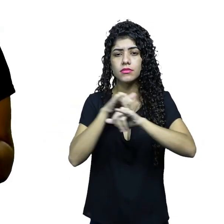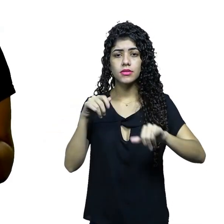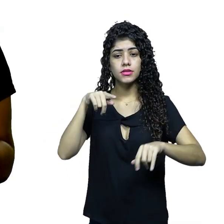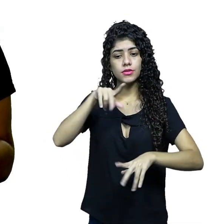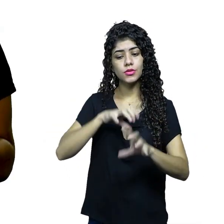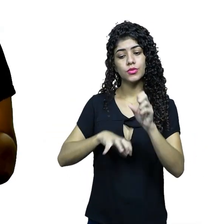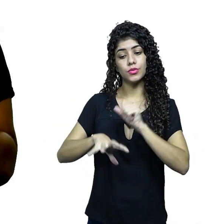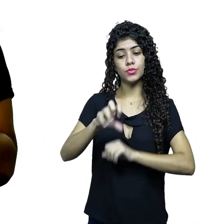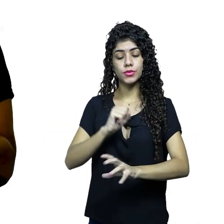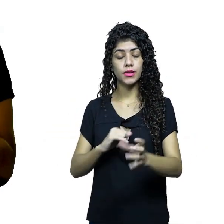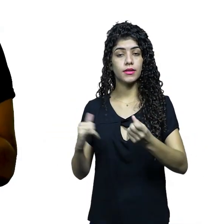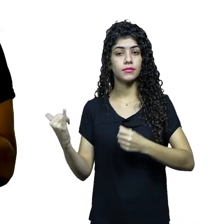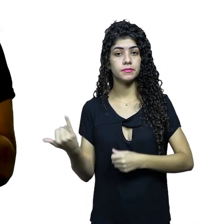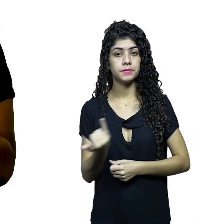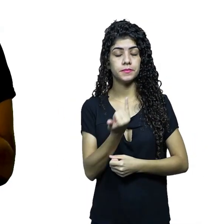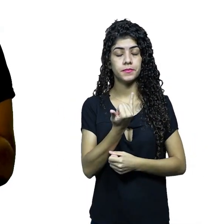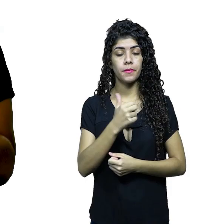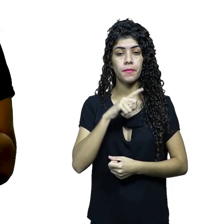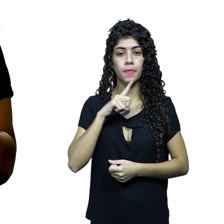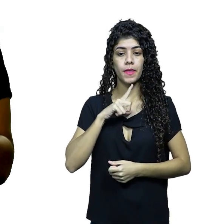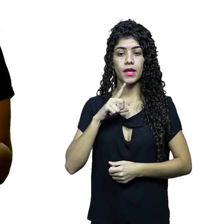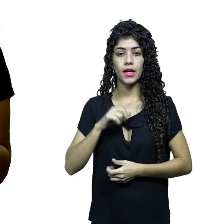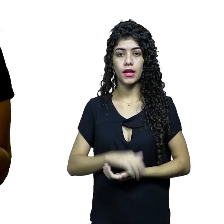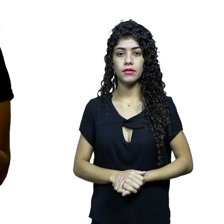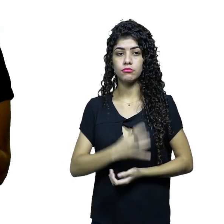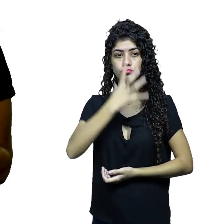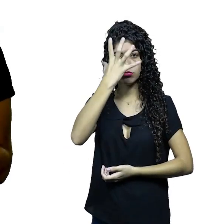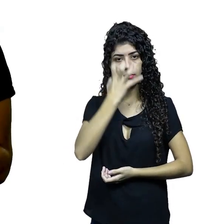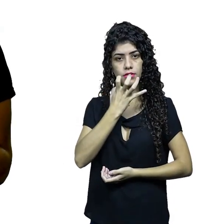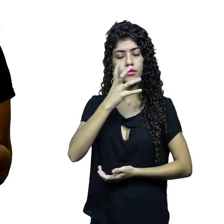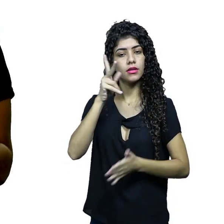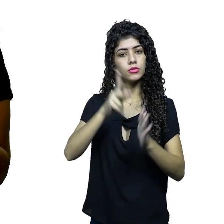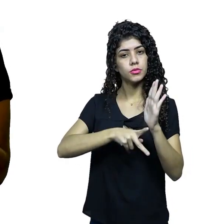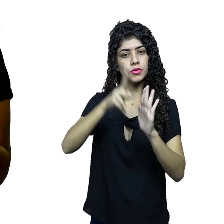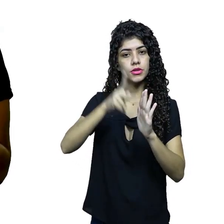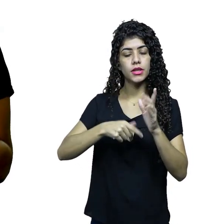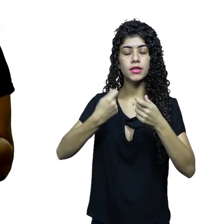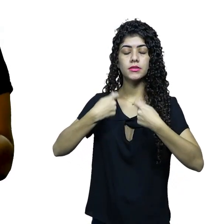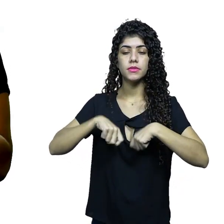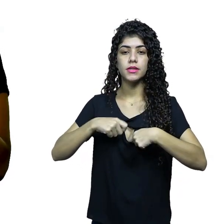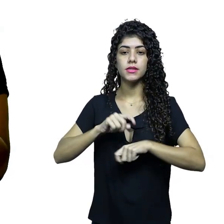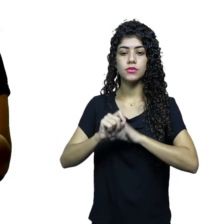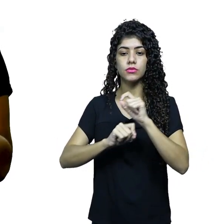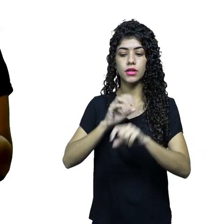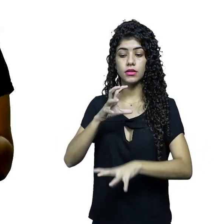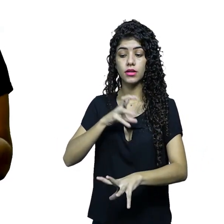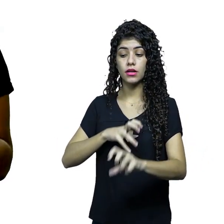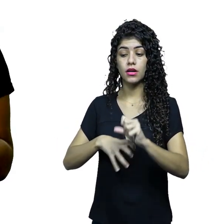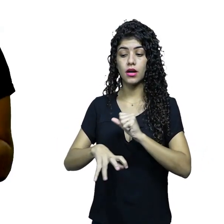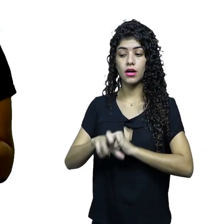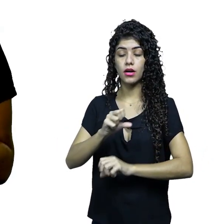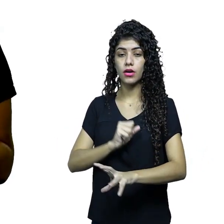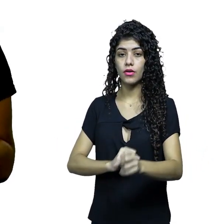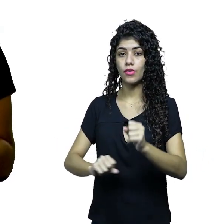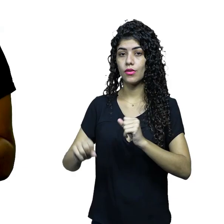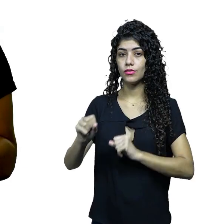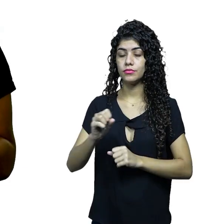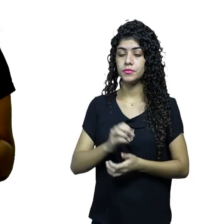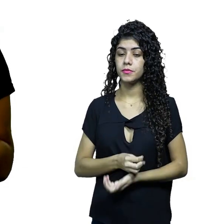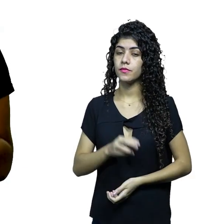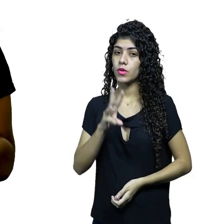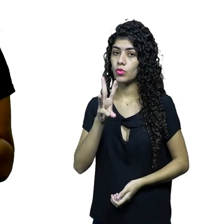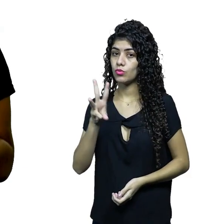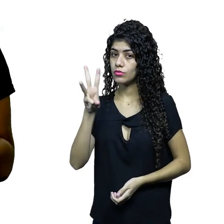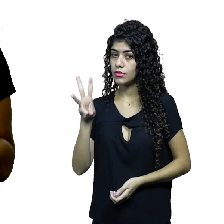irão buscar para trazer mais coerência para o projeto, elas vão ser colhidas aonde? Lá no site